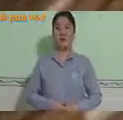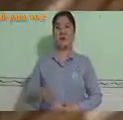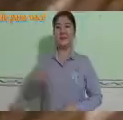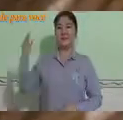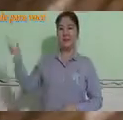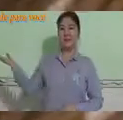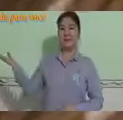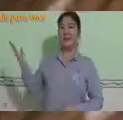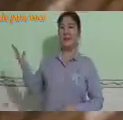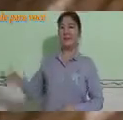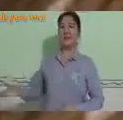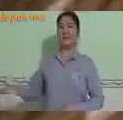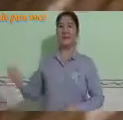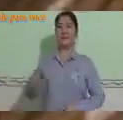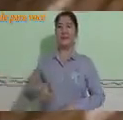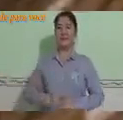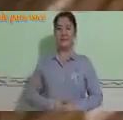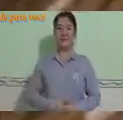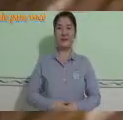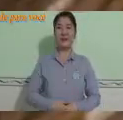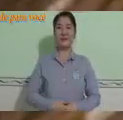GARDASIL 9 é acento agudo